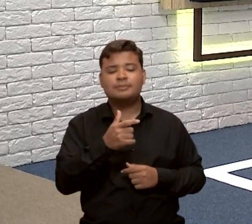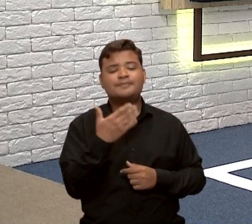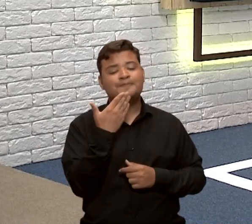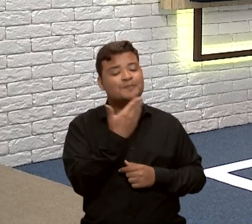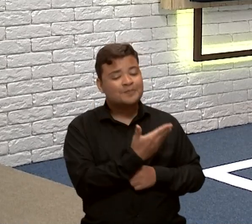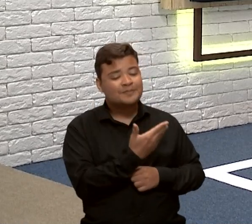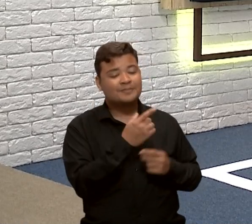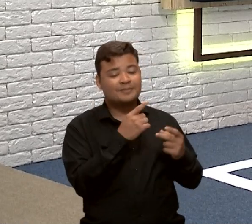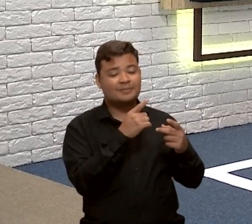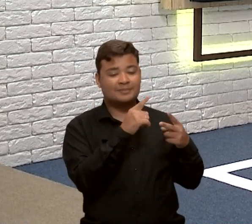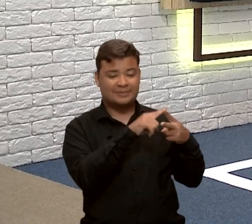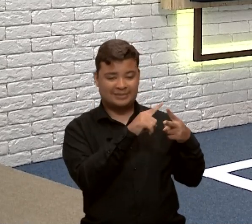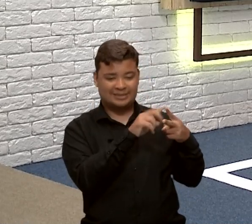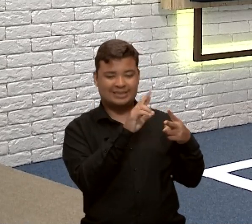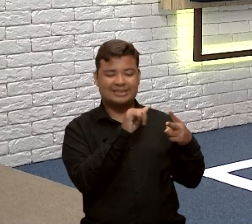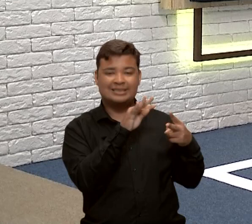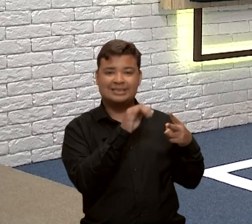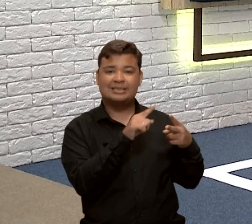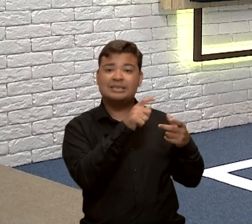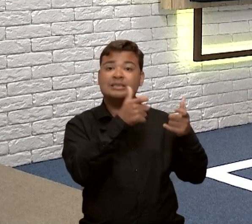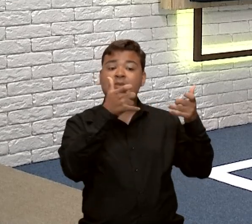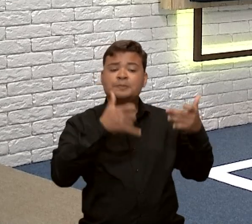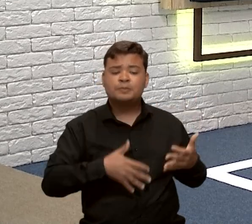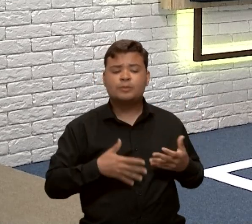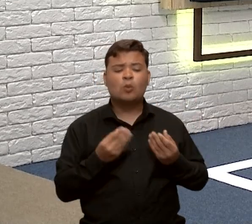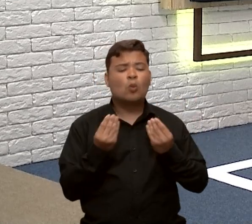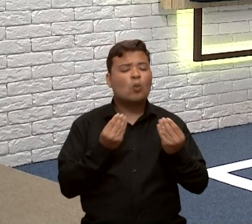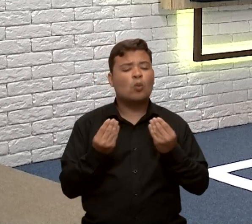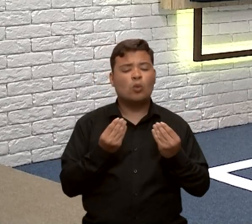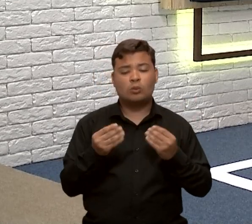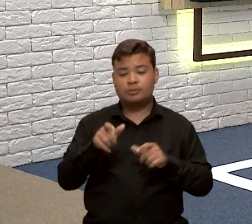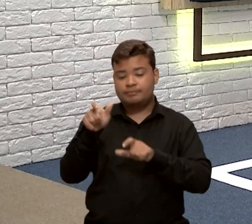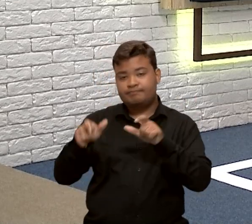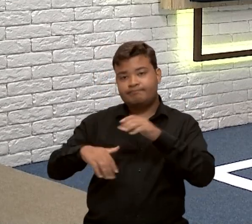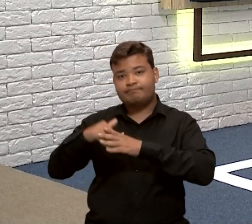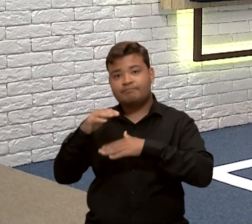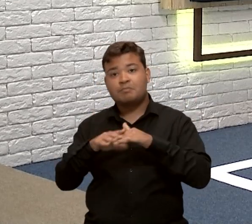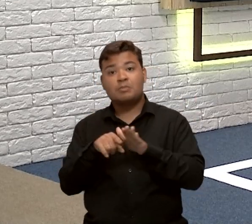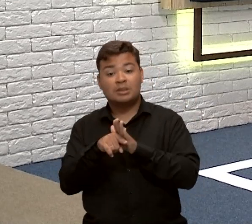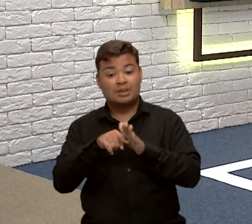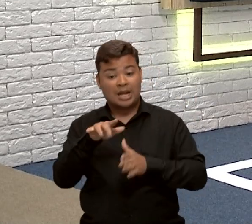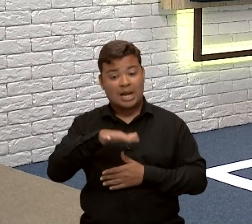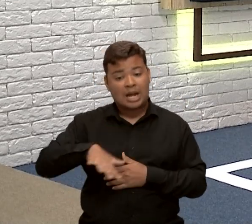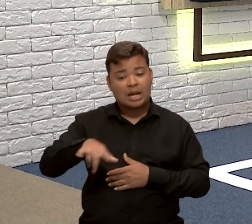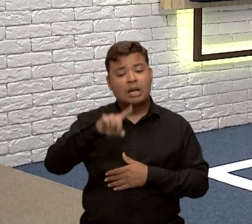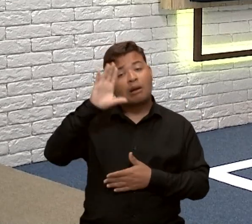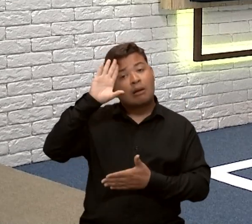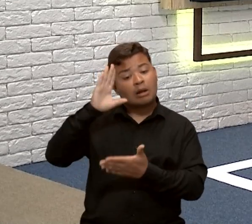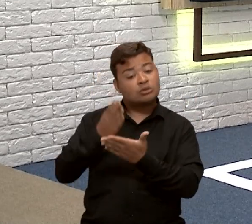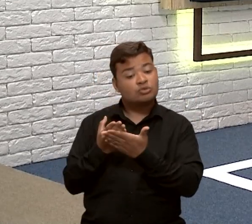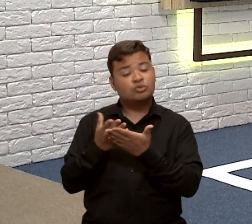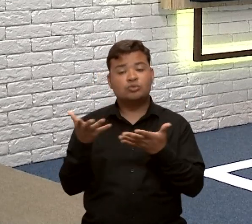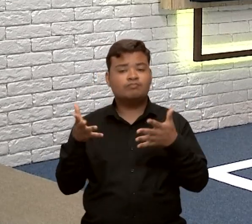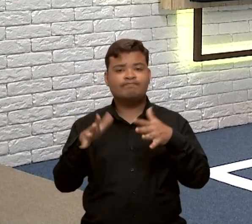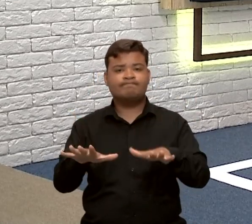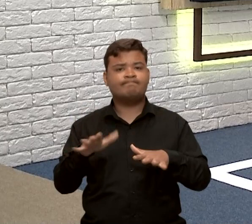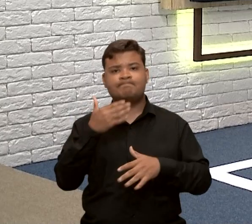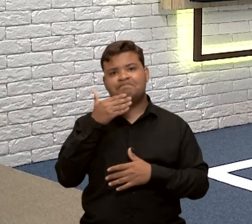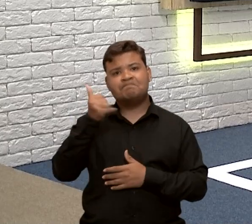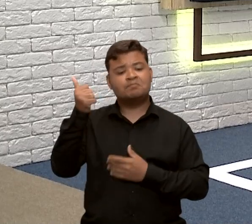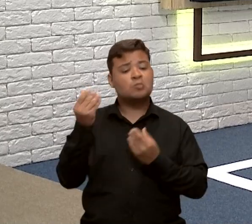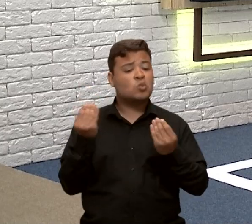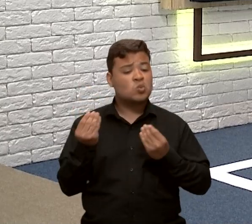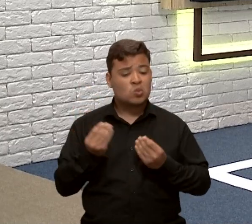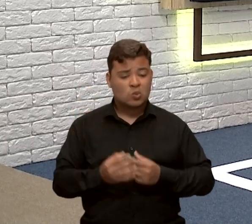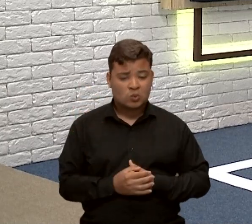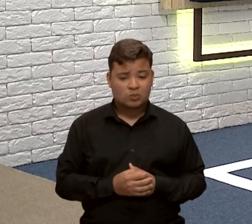gente, né? Como que os pesquisadores da área acreditam que seja a melhor forma dessa inclusão, né? São todos